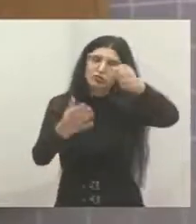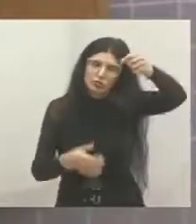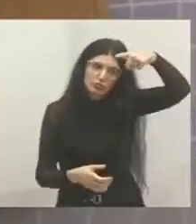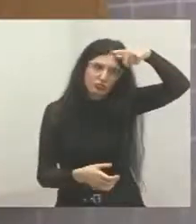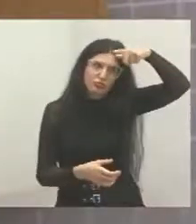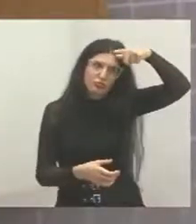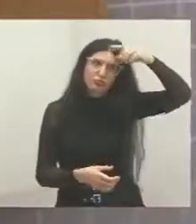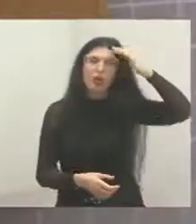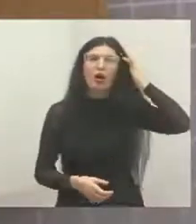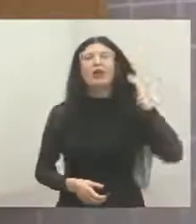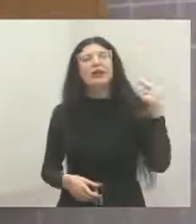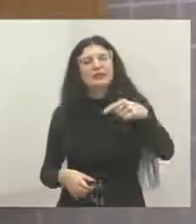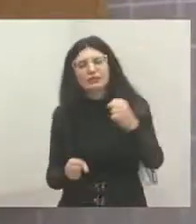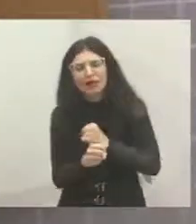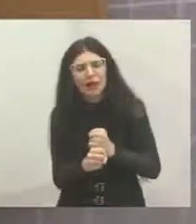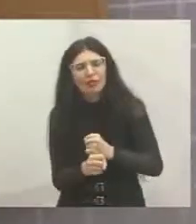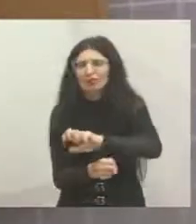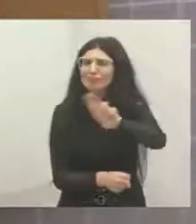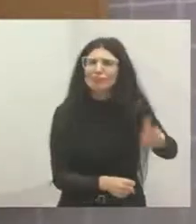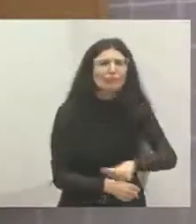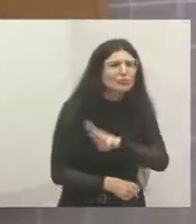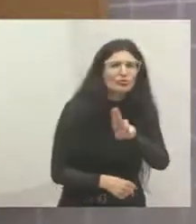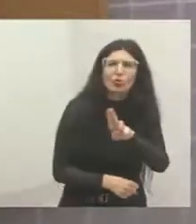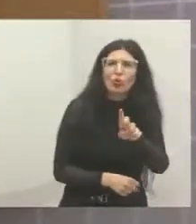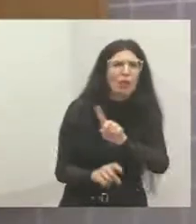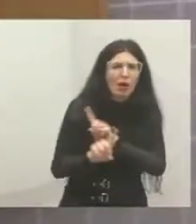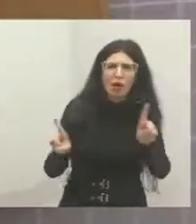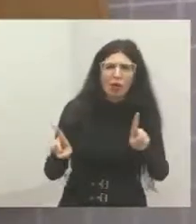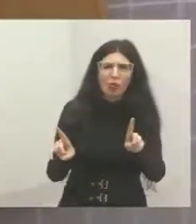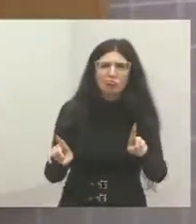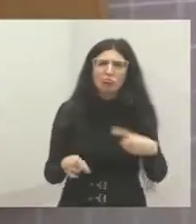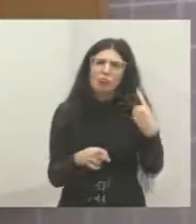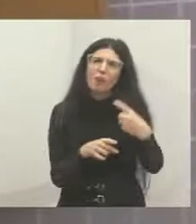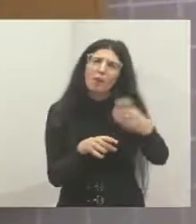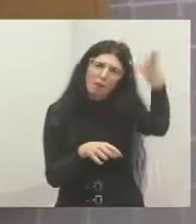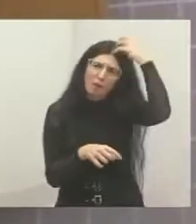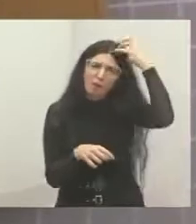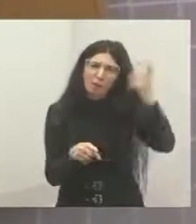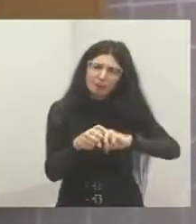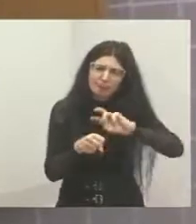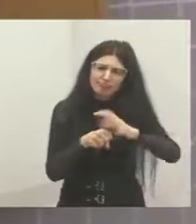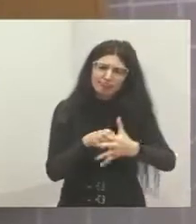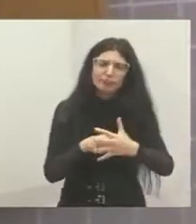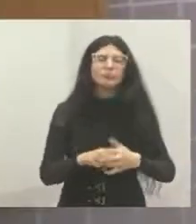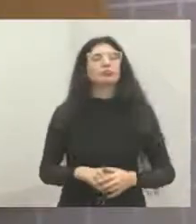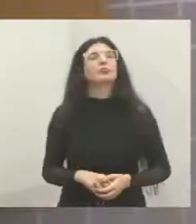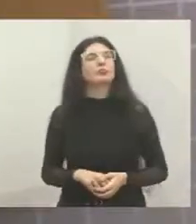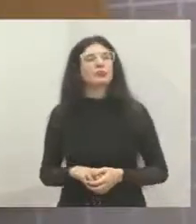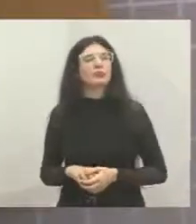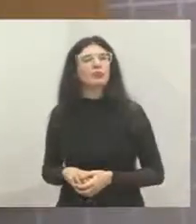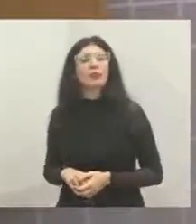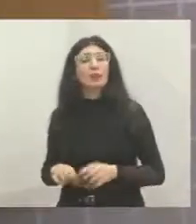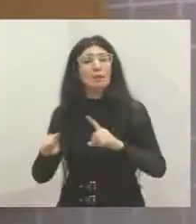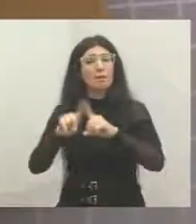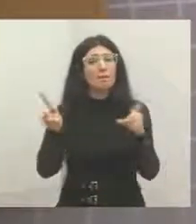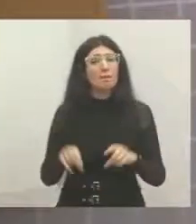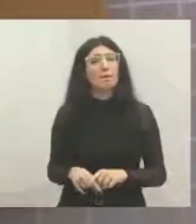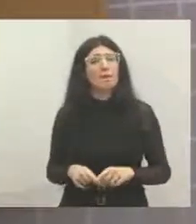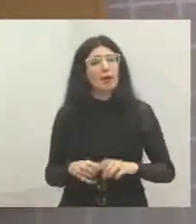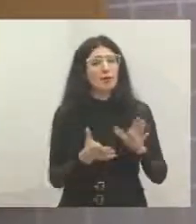foi aplicada devido à pandemia. Ponto. Ele afirma: O orçamento destinado a essa lei